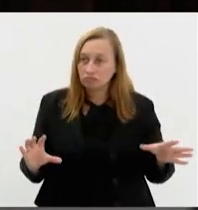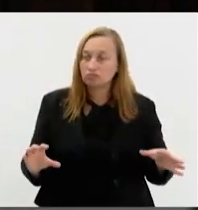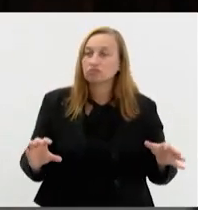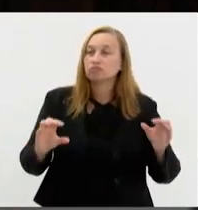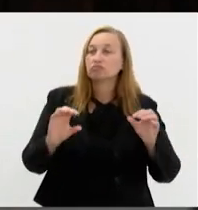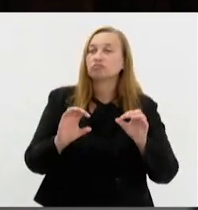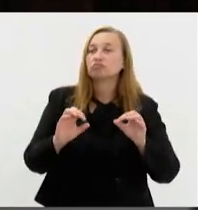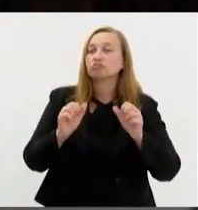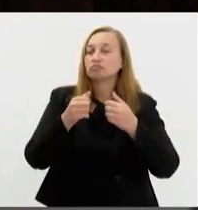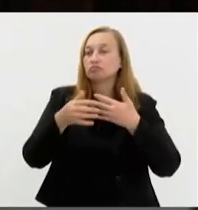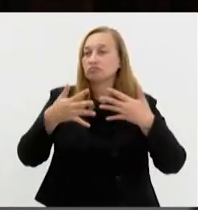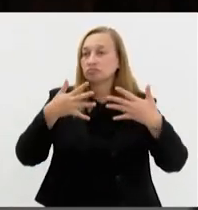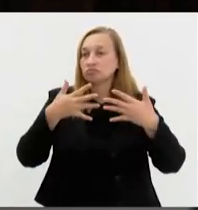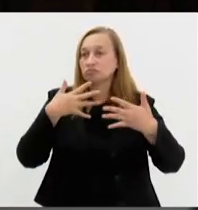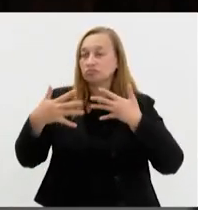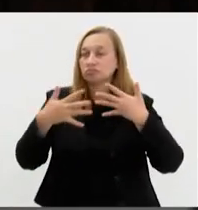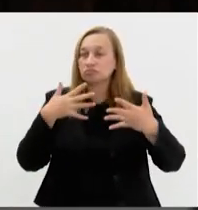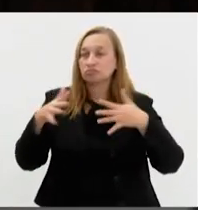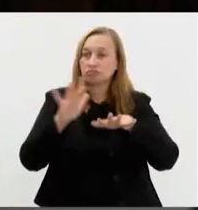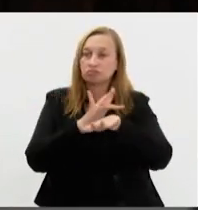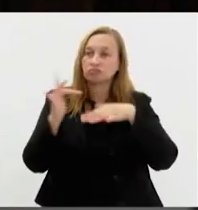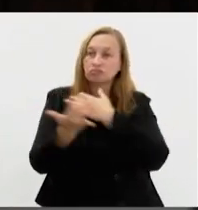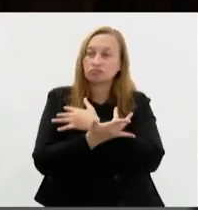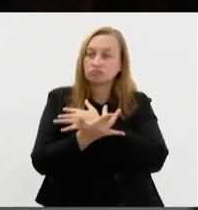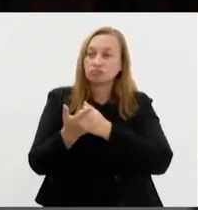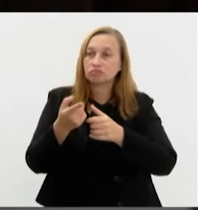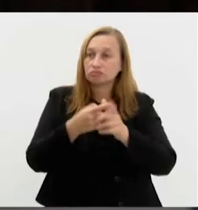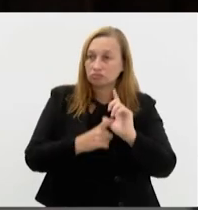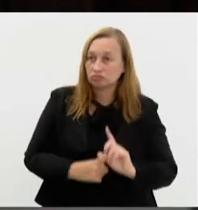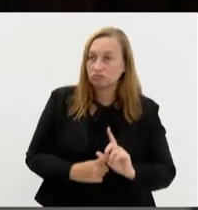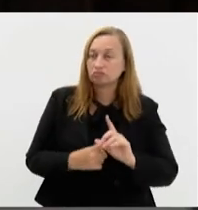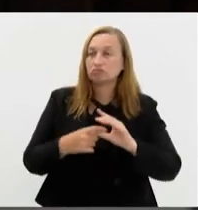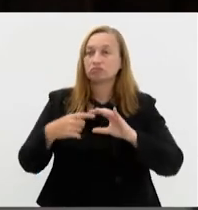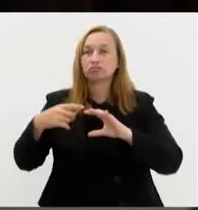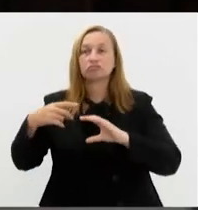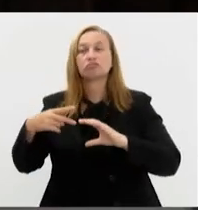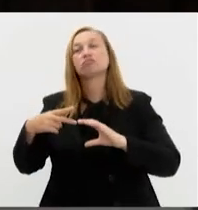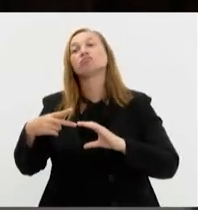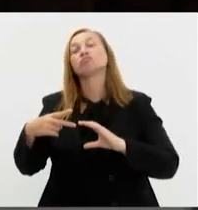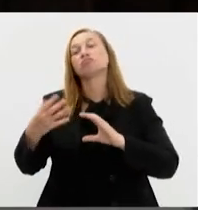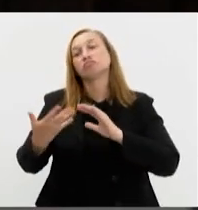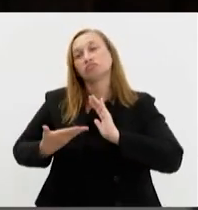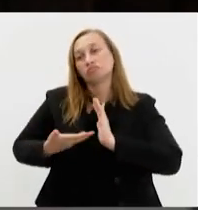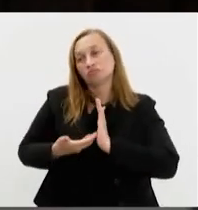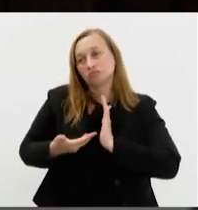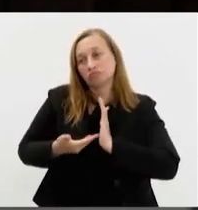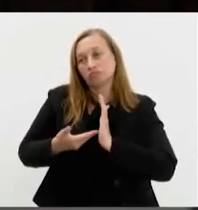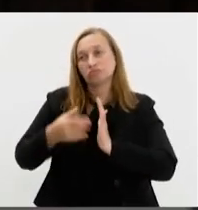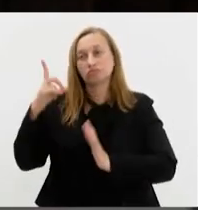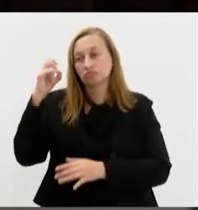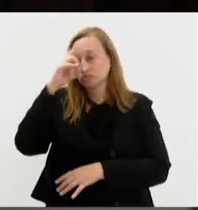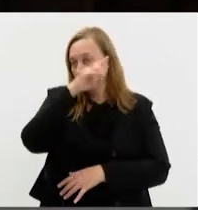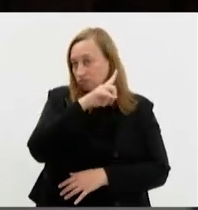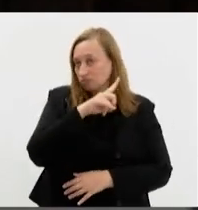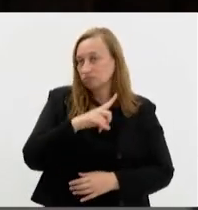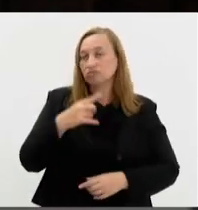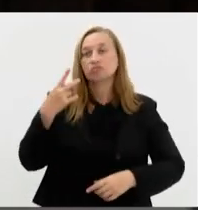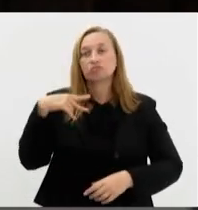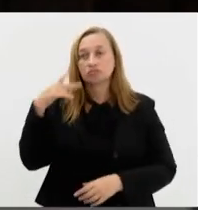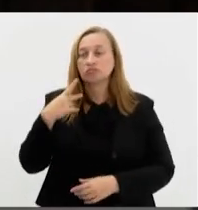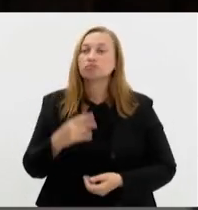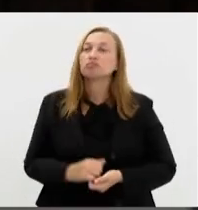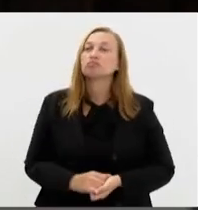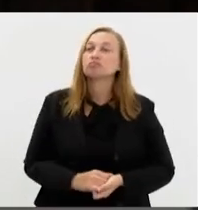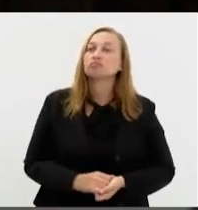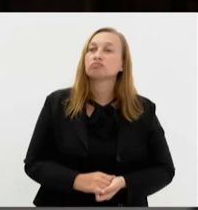internet ainda está pendente Da liberação na câmara dos deputados e não há cenário de que isso ocorra por várias dificuldades de natureza política o